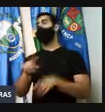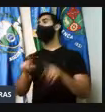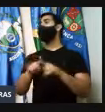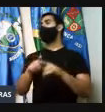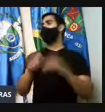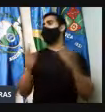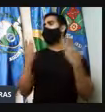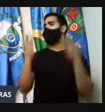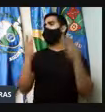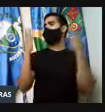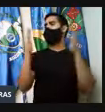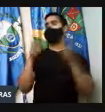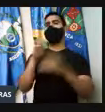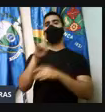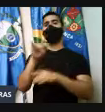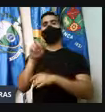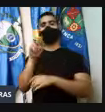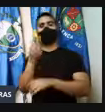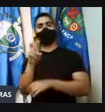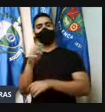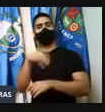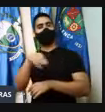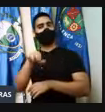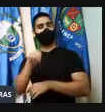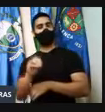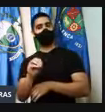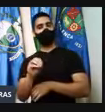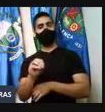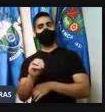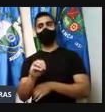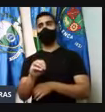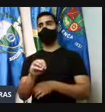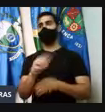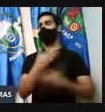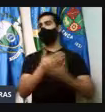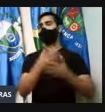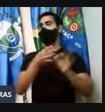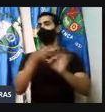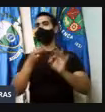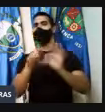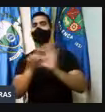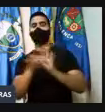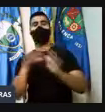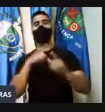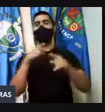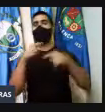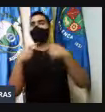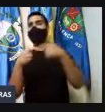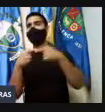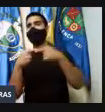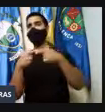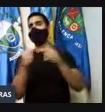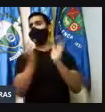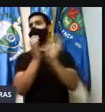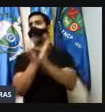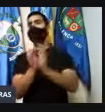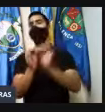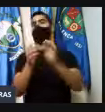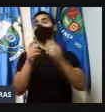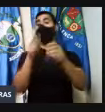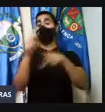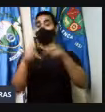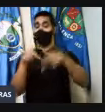comemorado anualmente no dia 5 de maio. A iniciativa do projeto de lei visa atender a demanda por parte da população